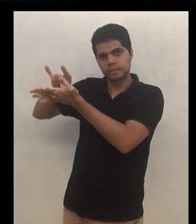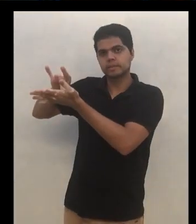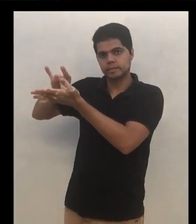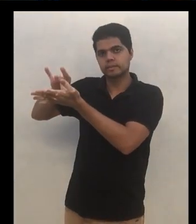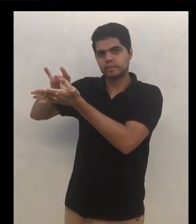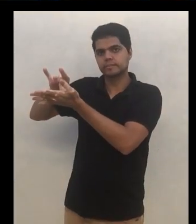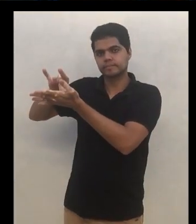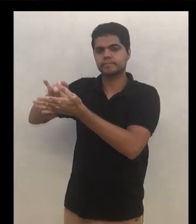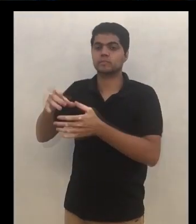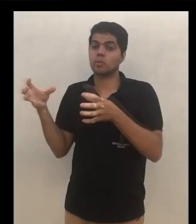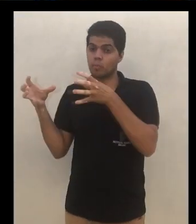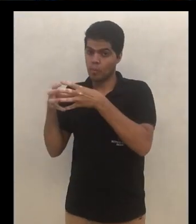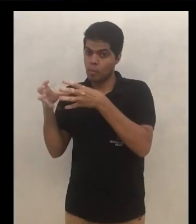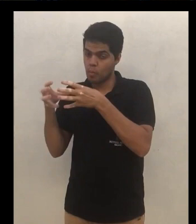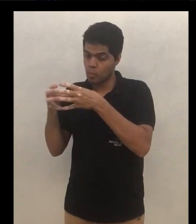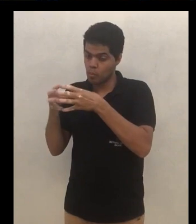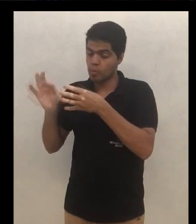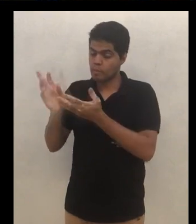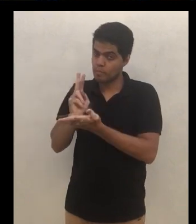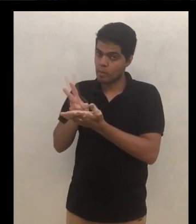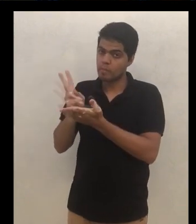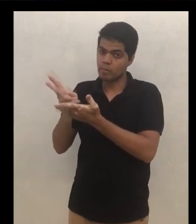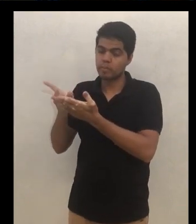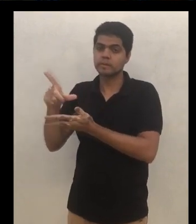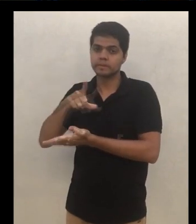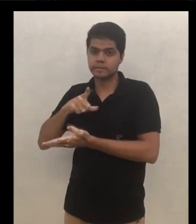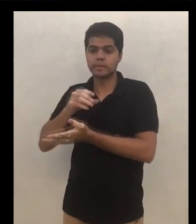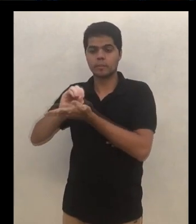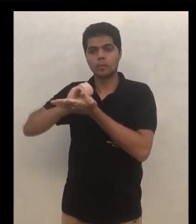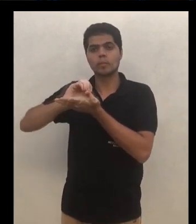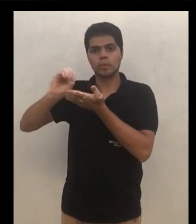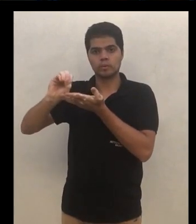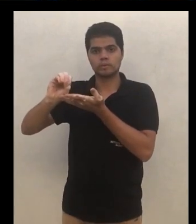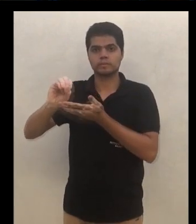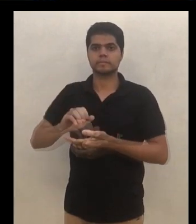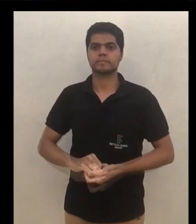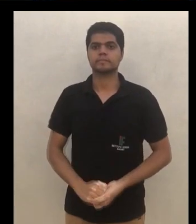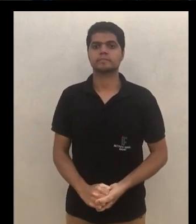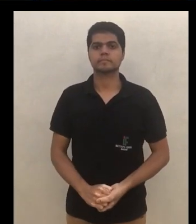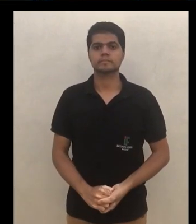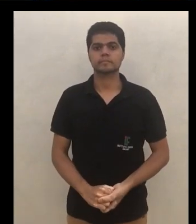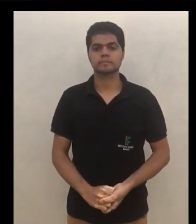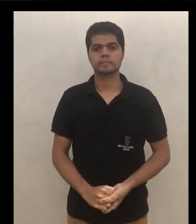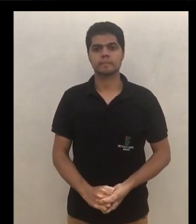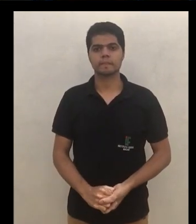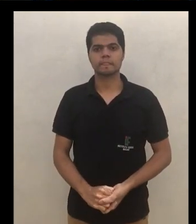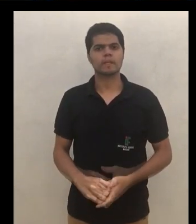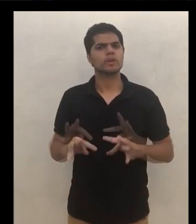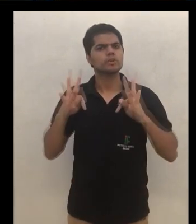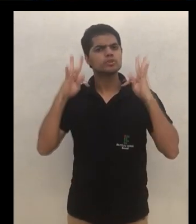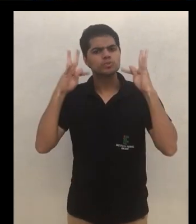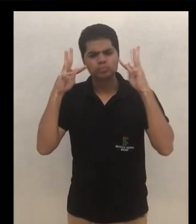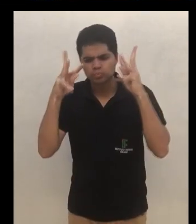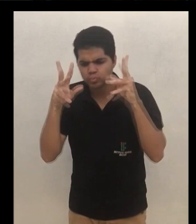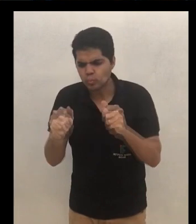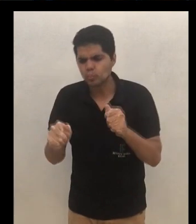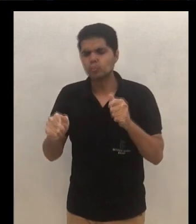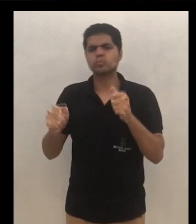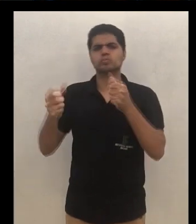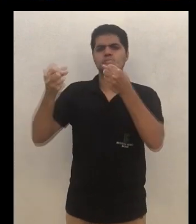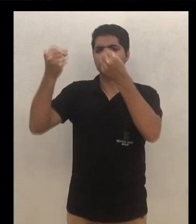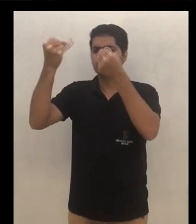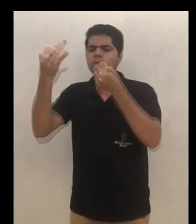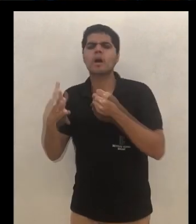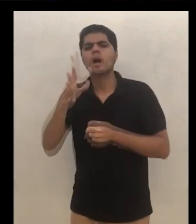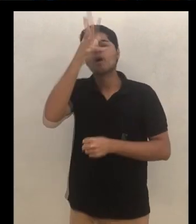sistema semi-intensivo no sistema orgânico. Em todos os casos, né, a densidade,